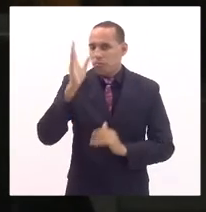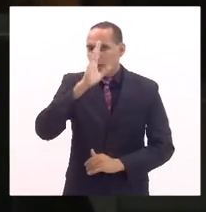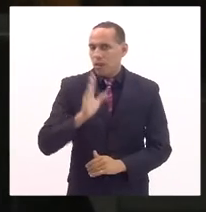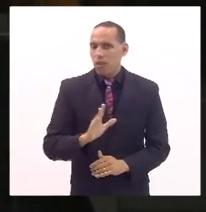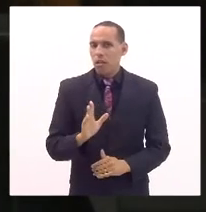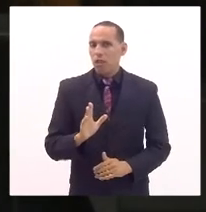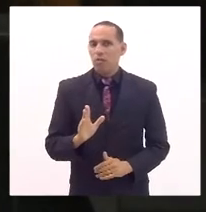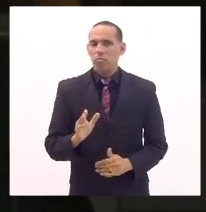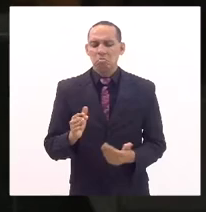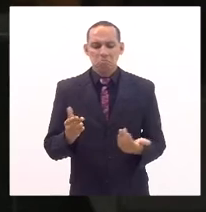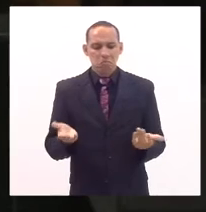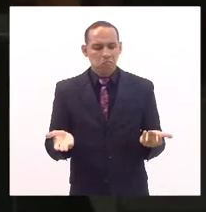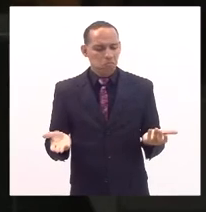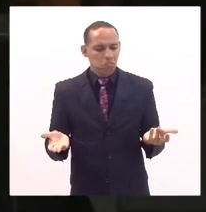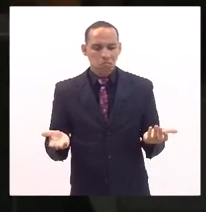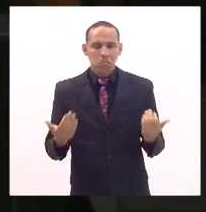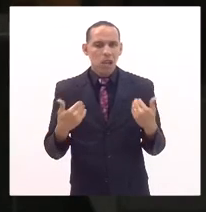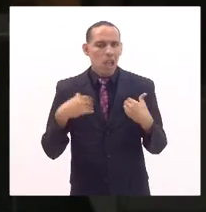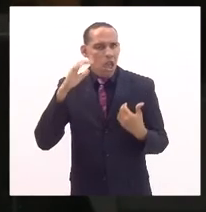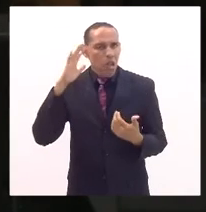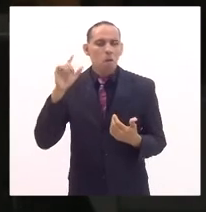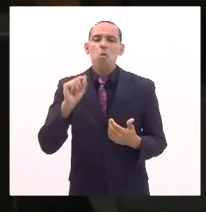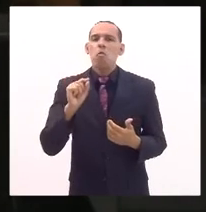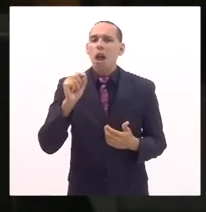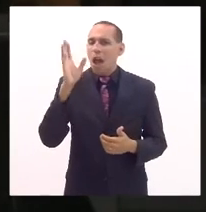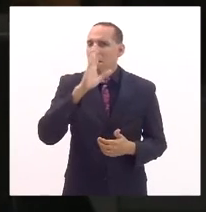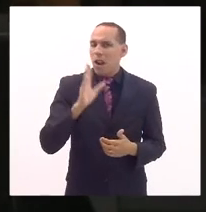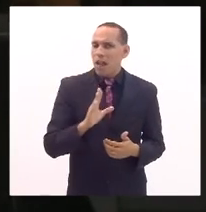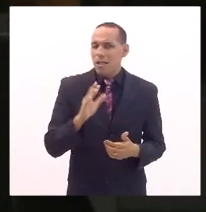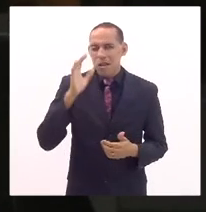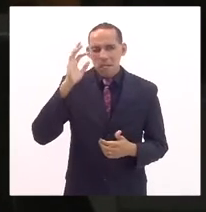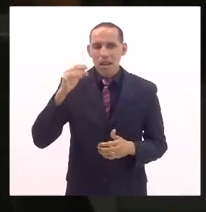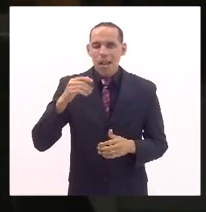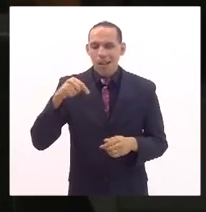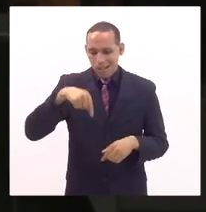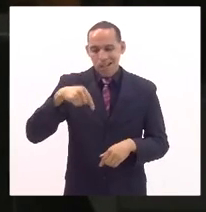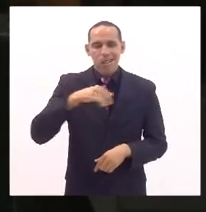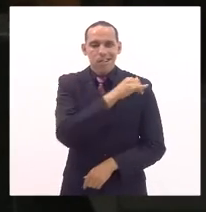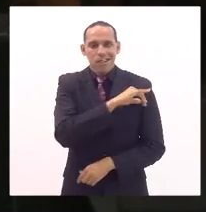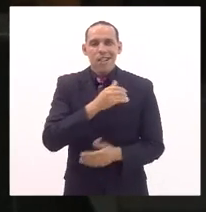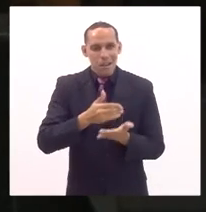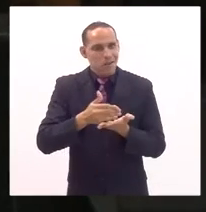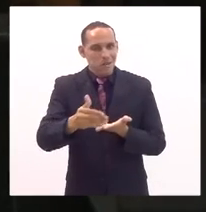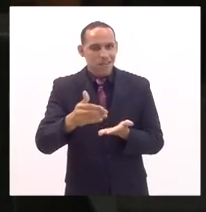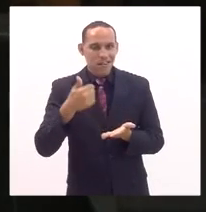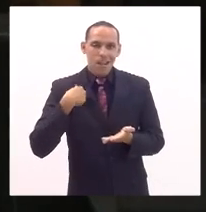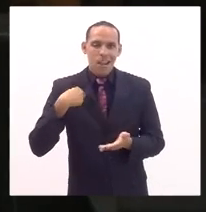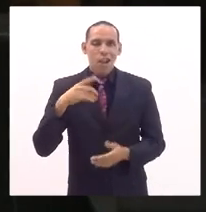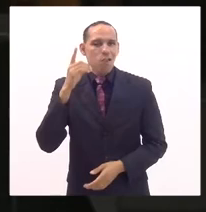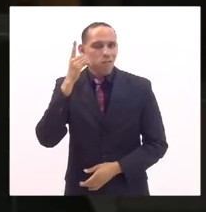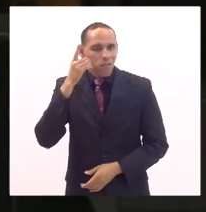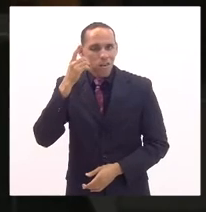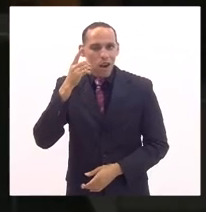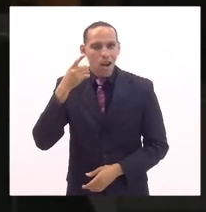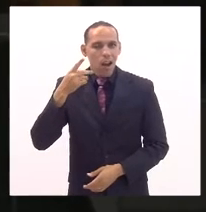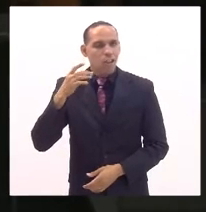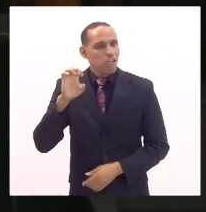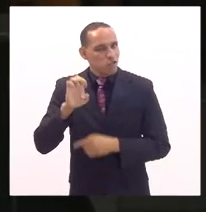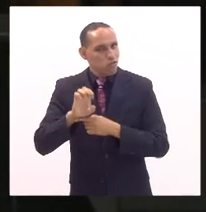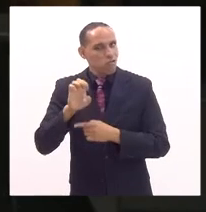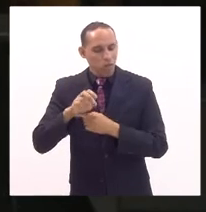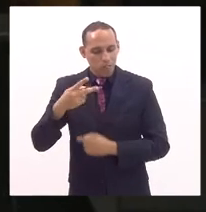porque eu em geral eu penso o Brasil a partir do Rio de Janeiro só deputado estadual né